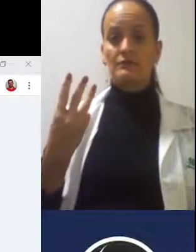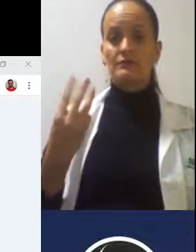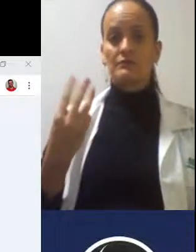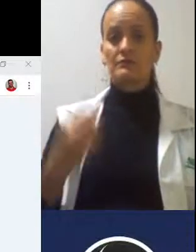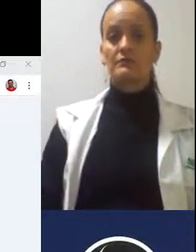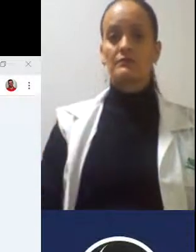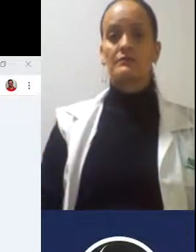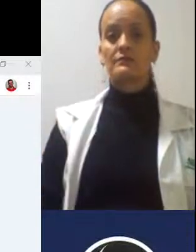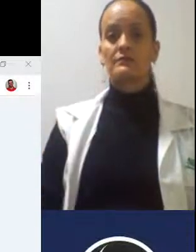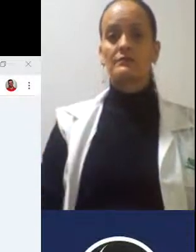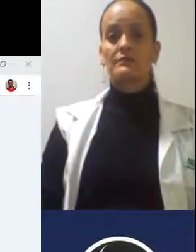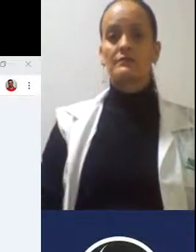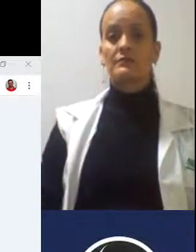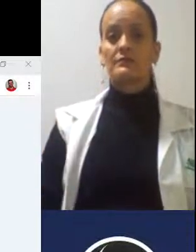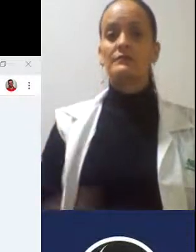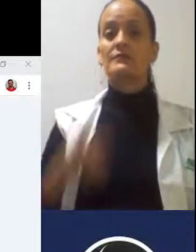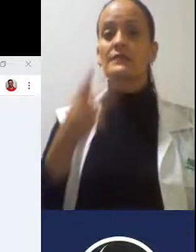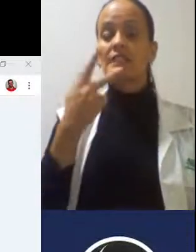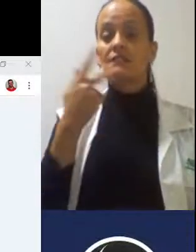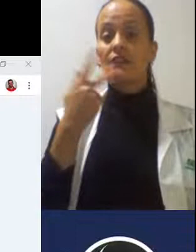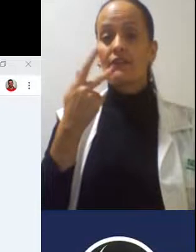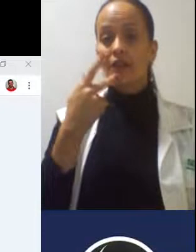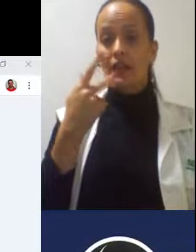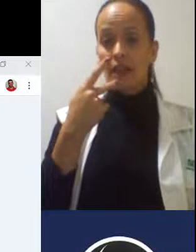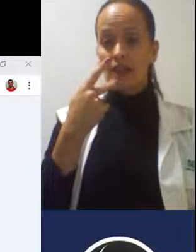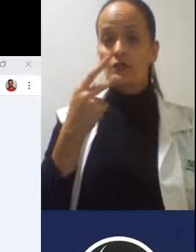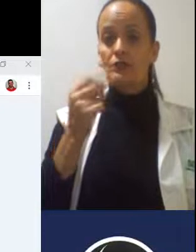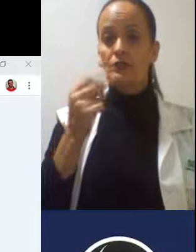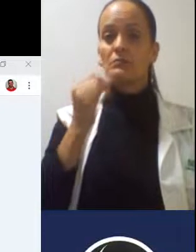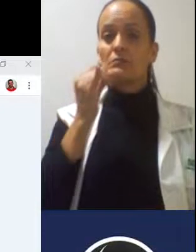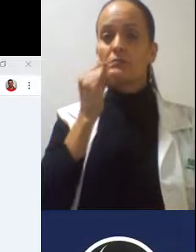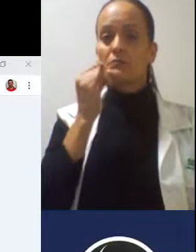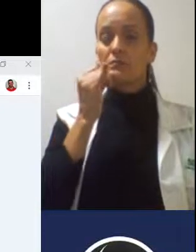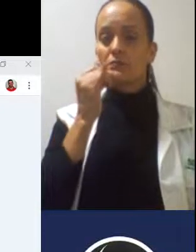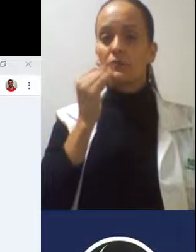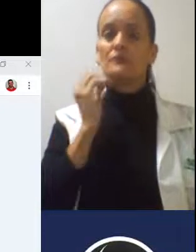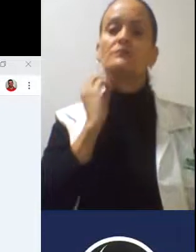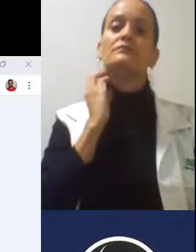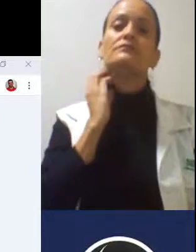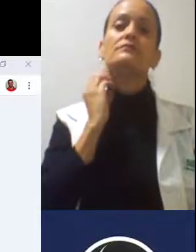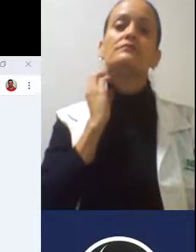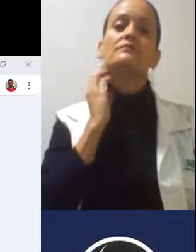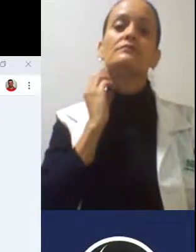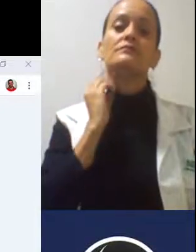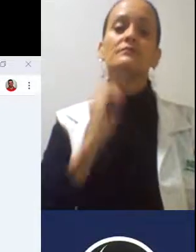vai envolver as definições de resistência elétrica, certo? Então aqui, por exemplo, ó, deixa eu dar um zoom aqui para melhorar.